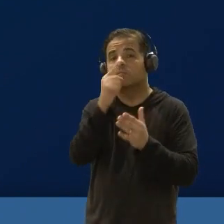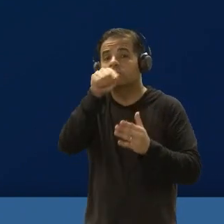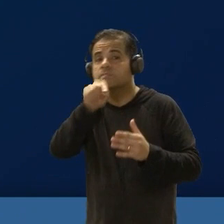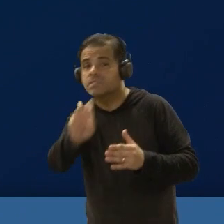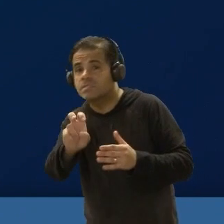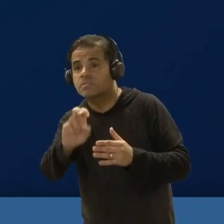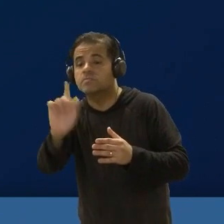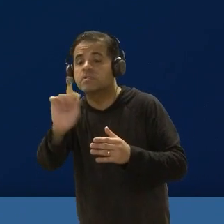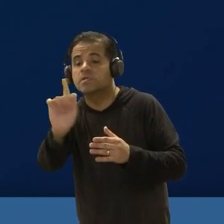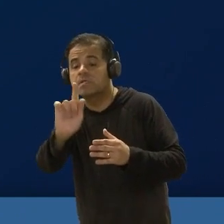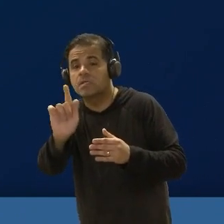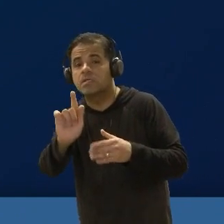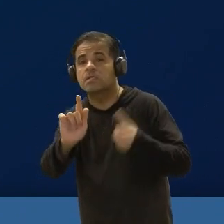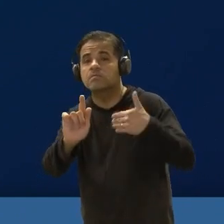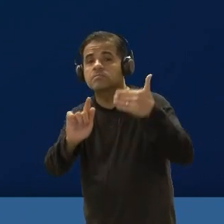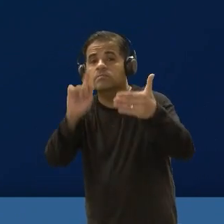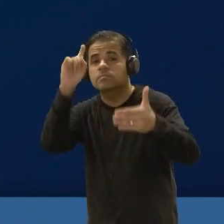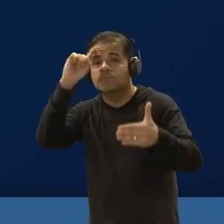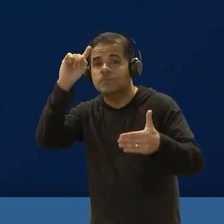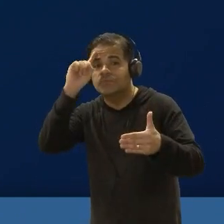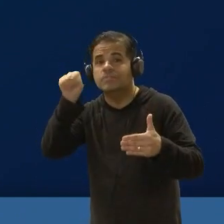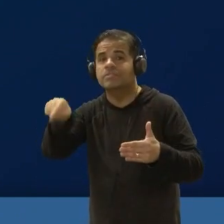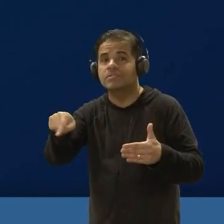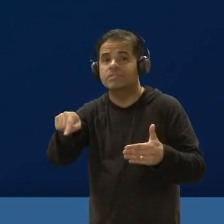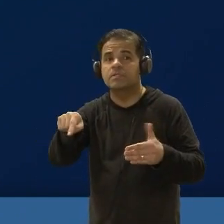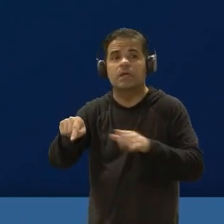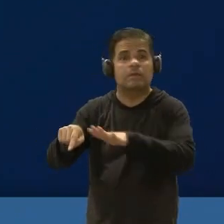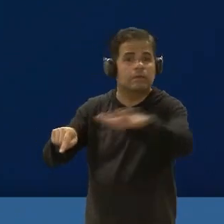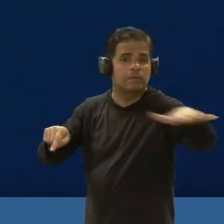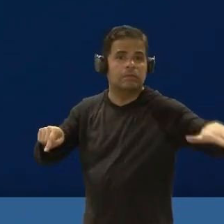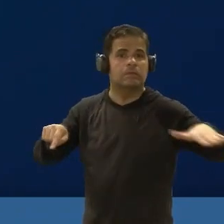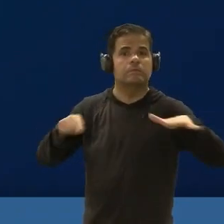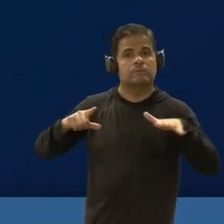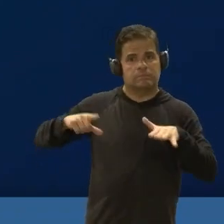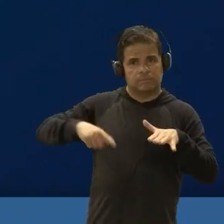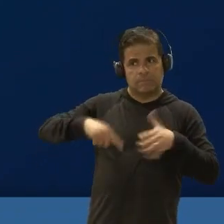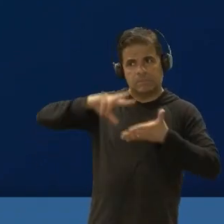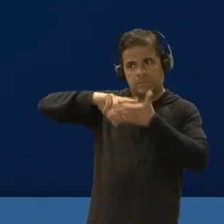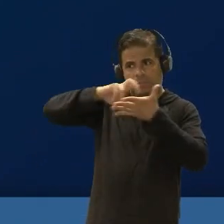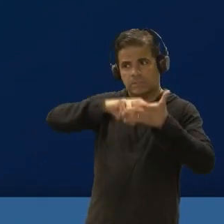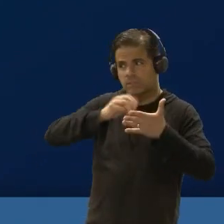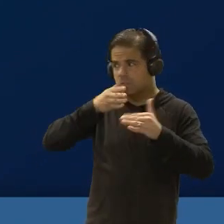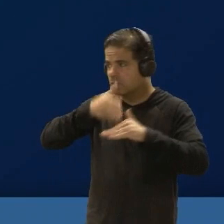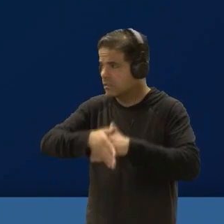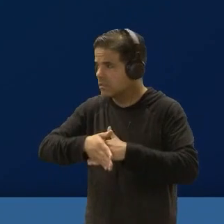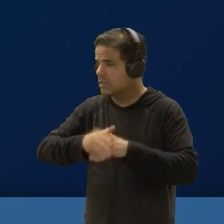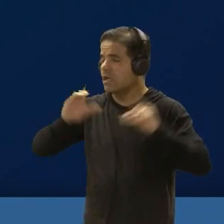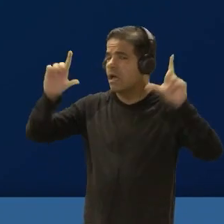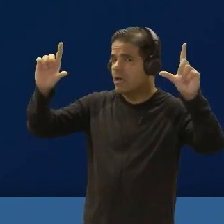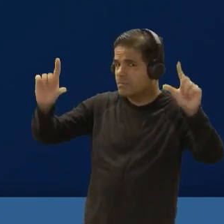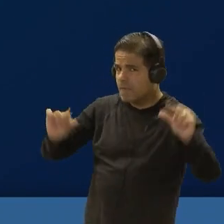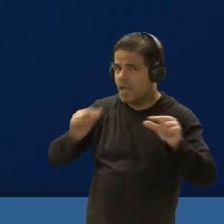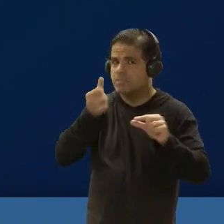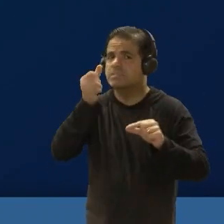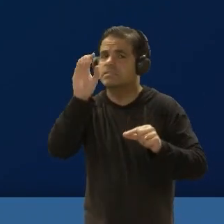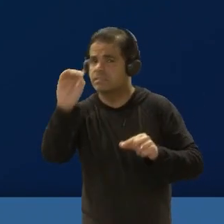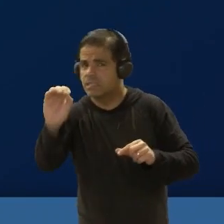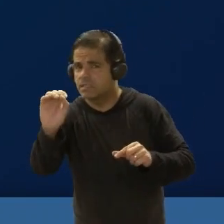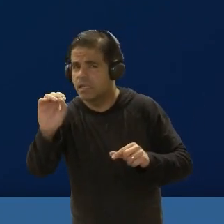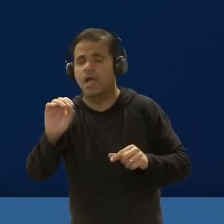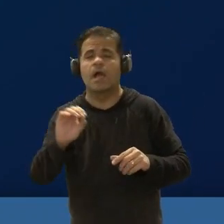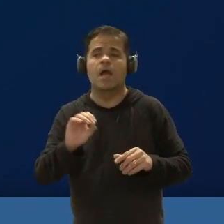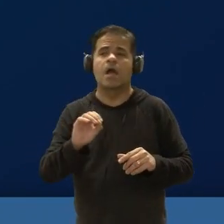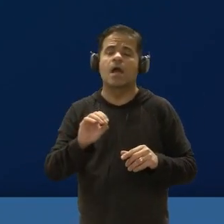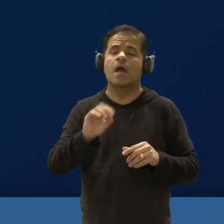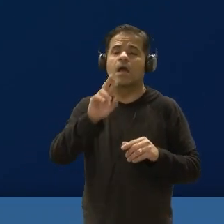gramas por quilo de proteína por dia. E para aqueles pacientes que têm taxa de filtração glomerular abaixo de 60,